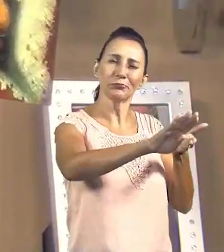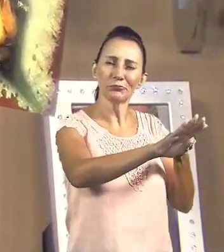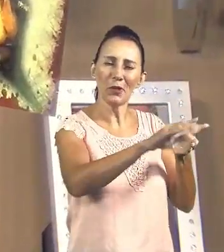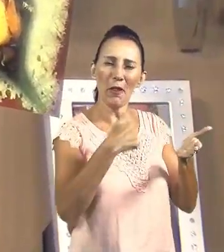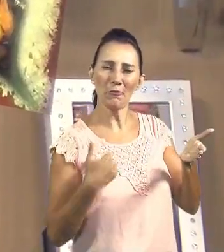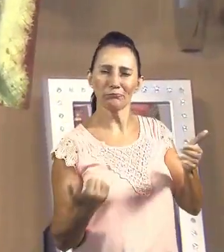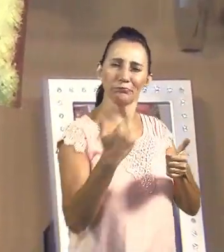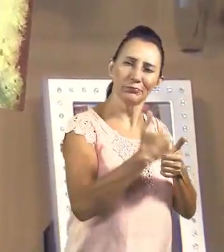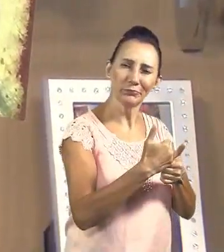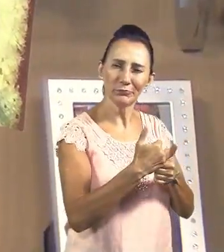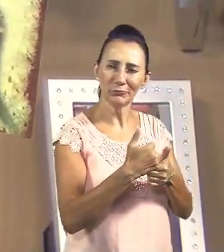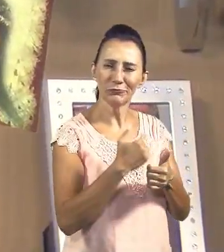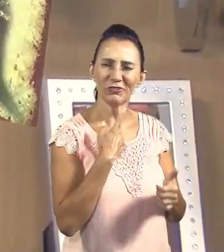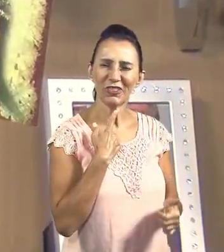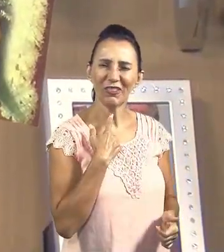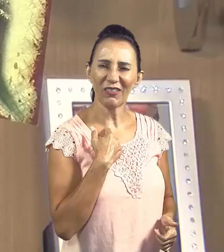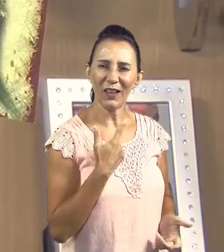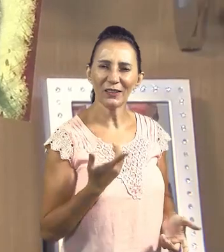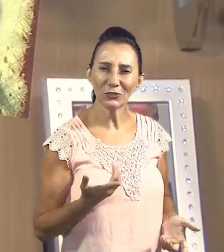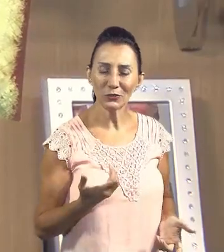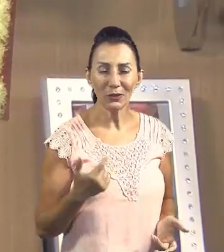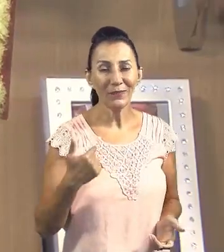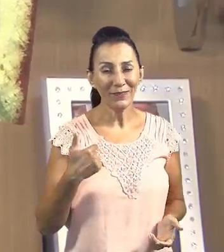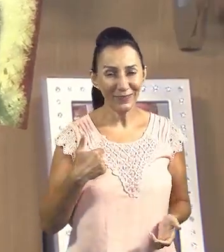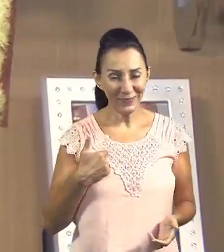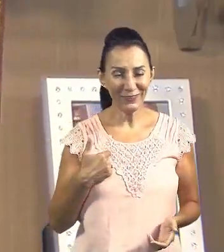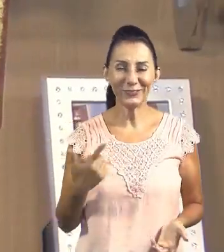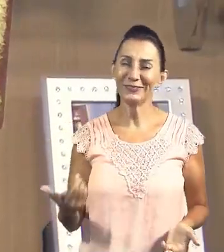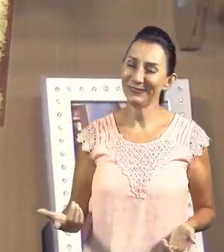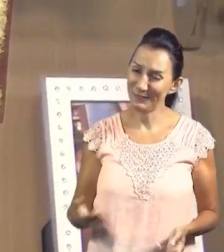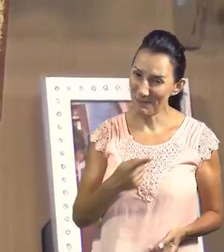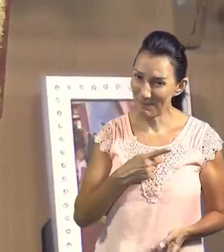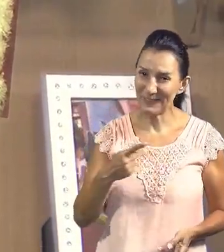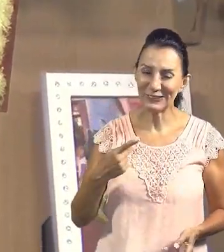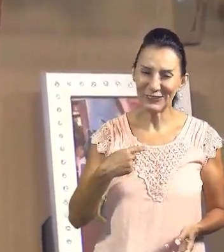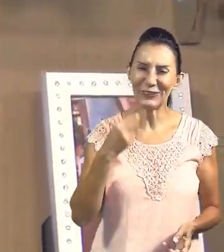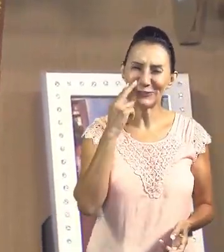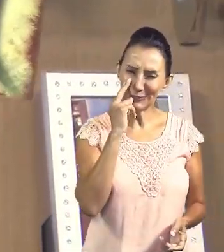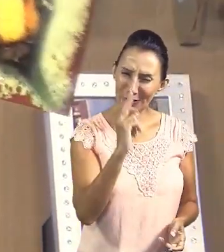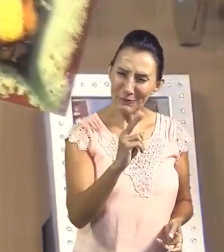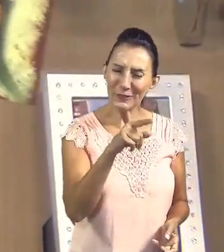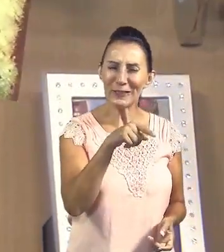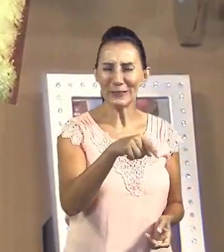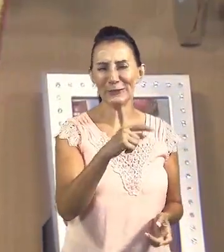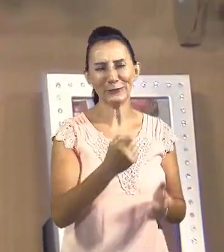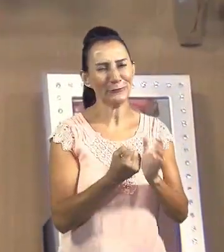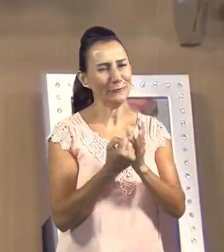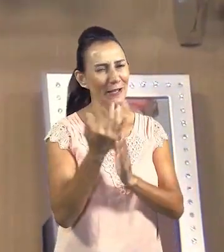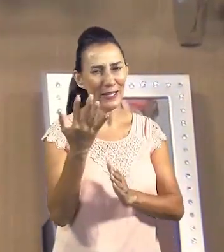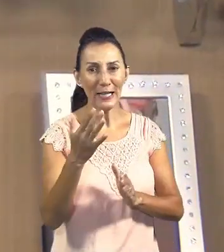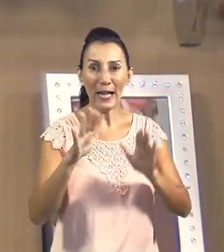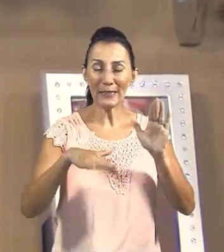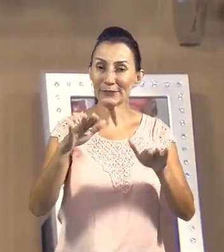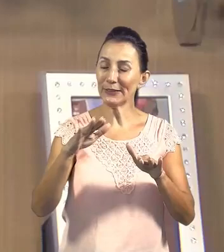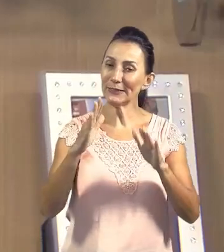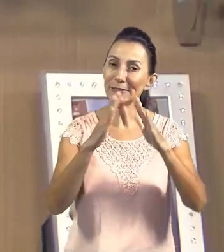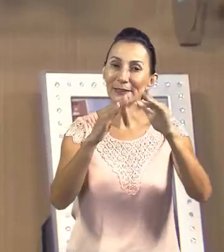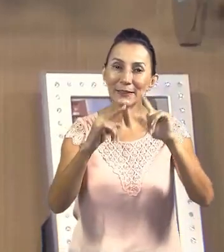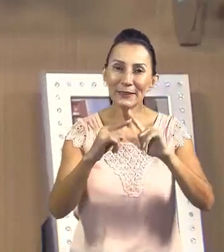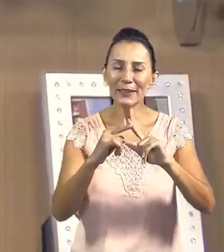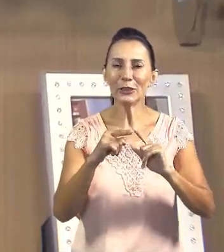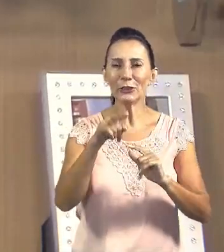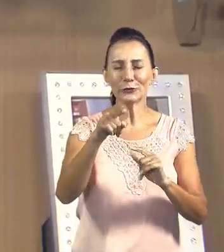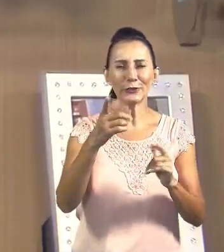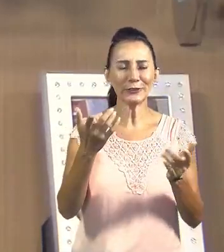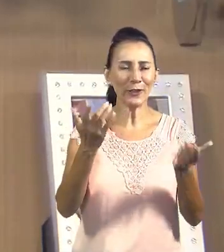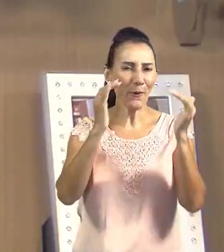Ele quis. Eu, como pastor, já vi esse filme muitas vezes. A gente honra alguém na igreja, você